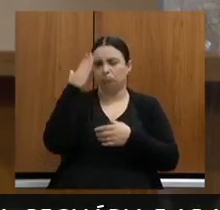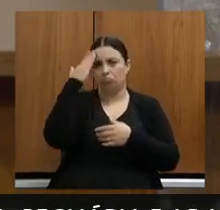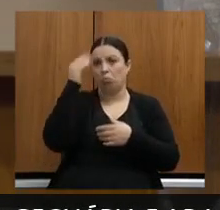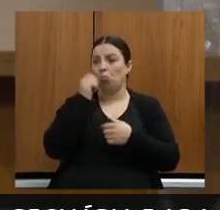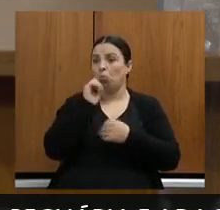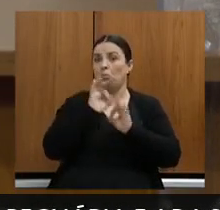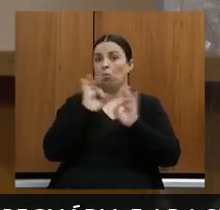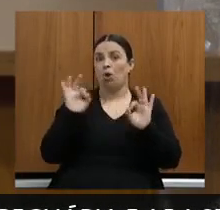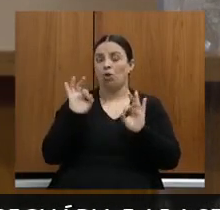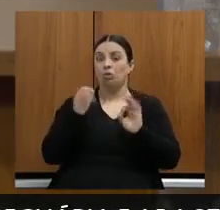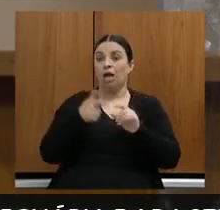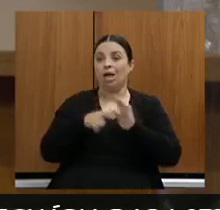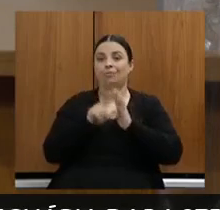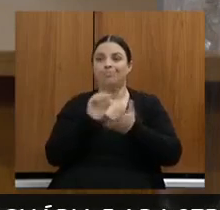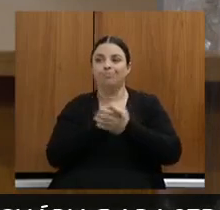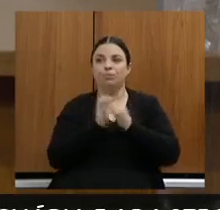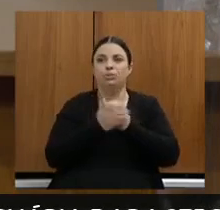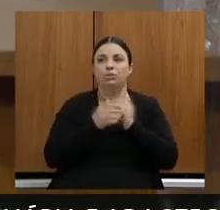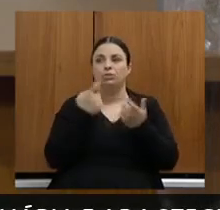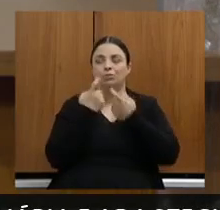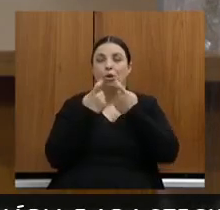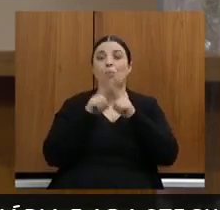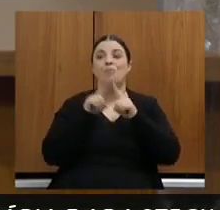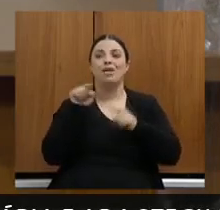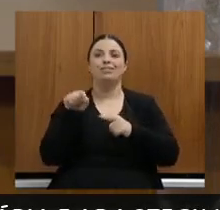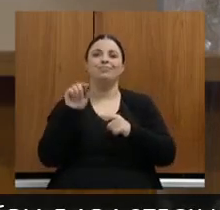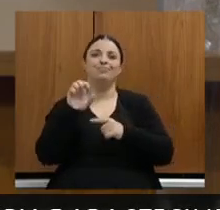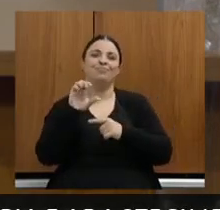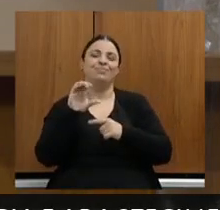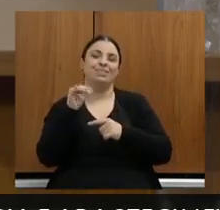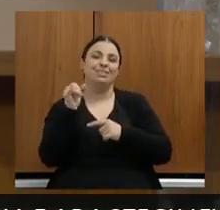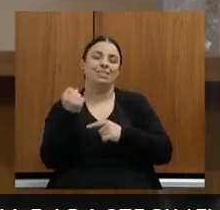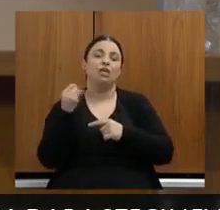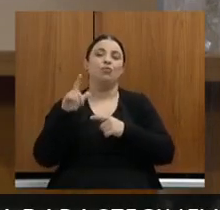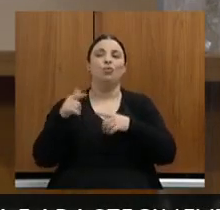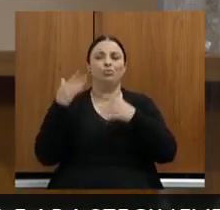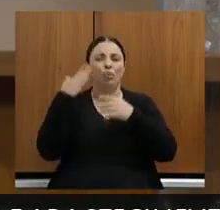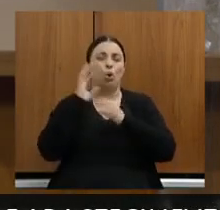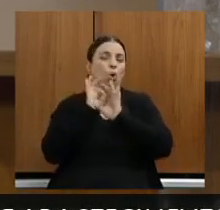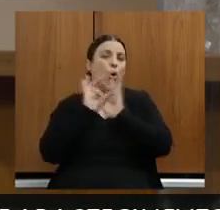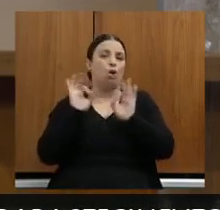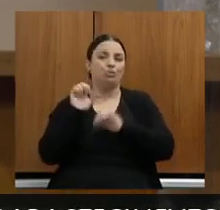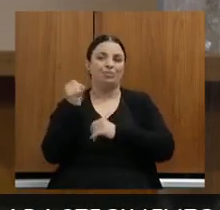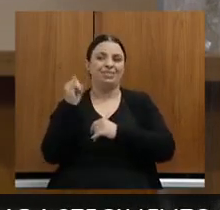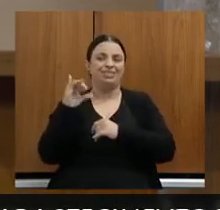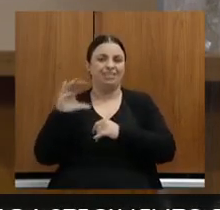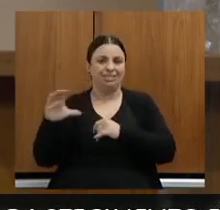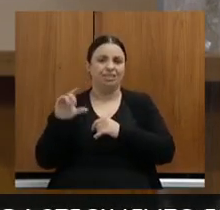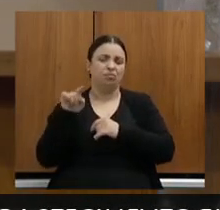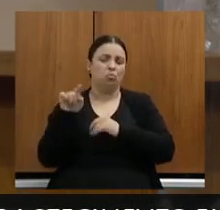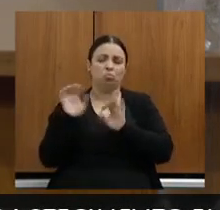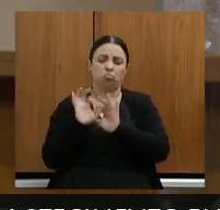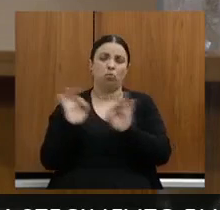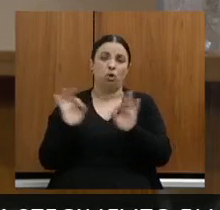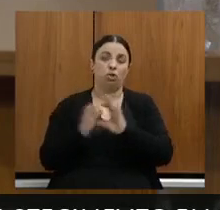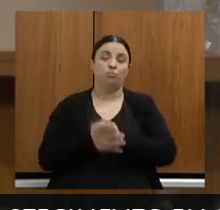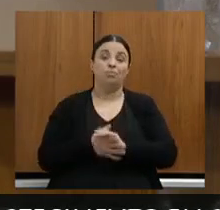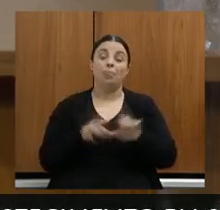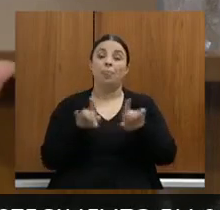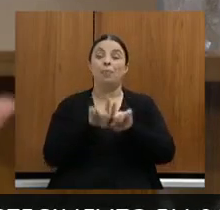tem muito angústia preocupação mas realmente foi um sucesso e aqui eu eu falo também